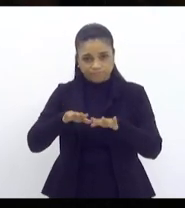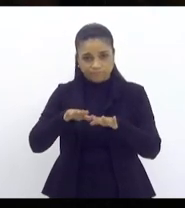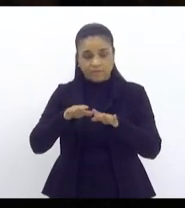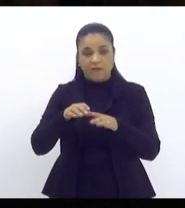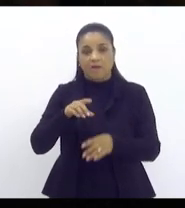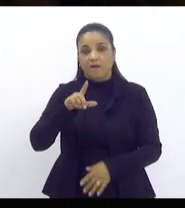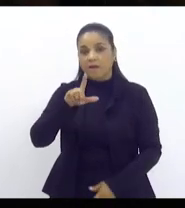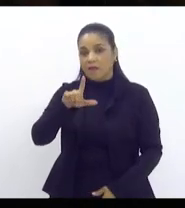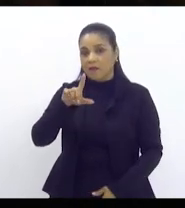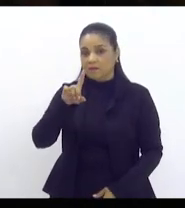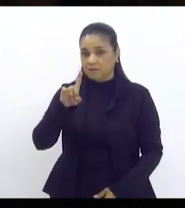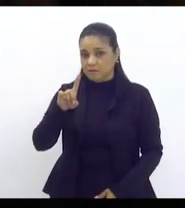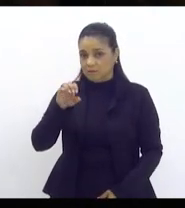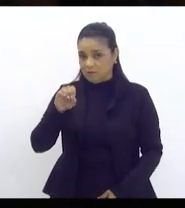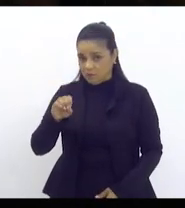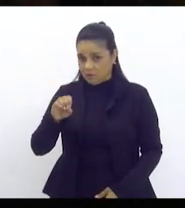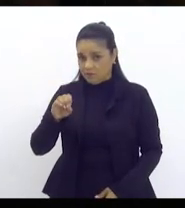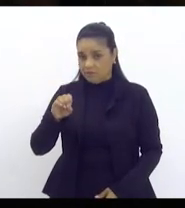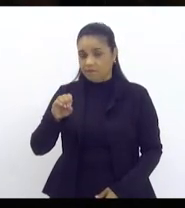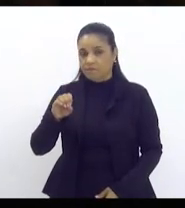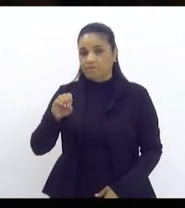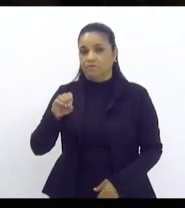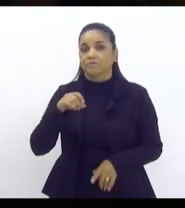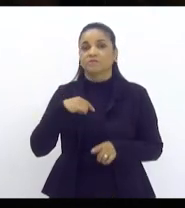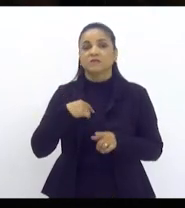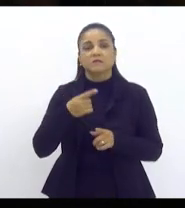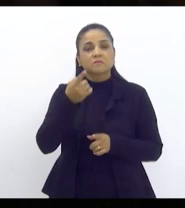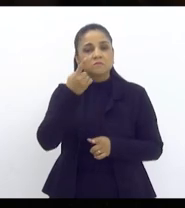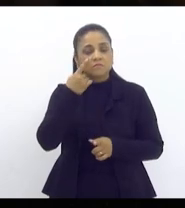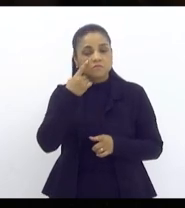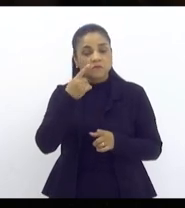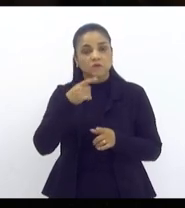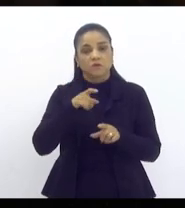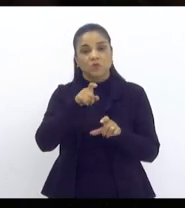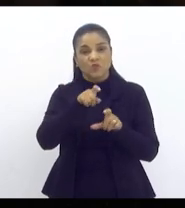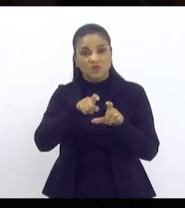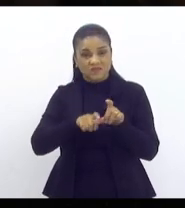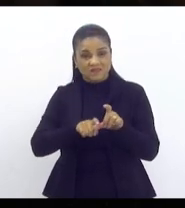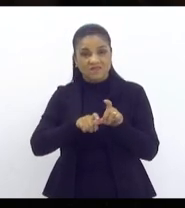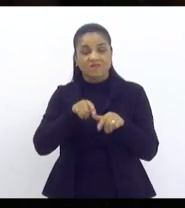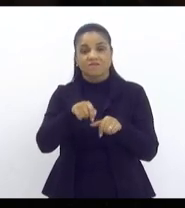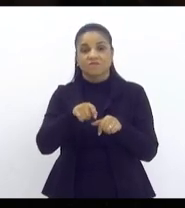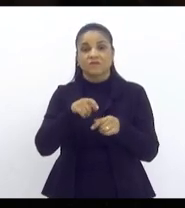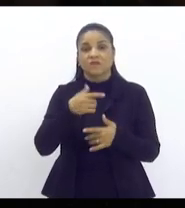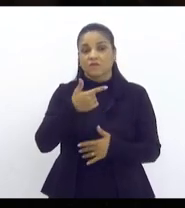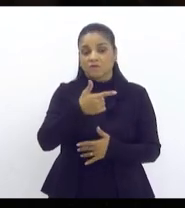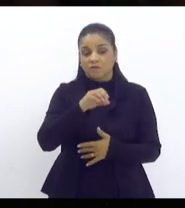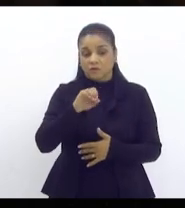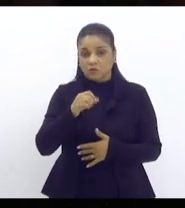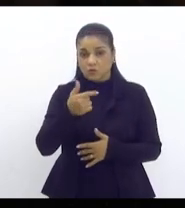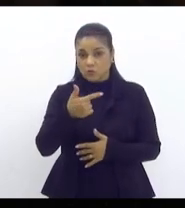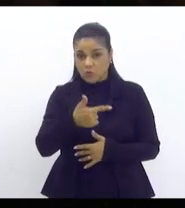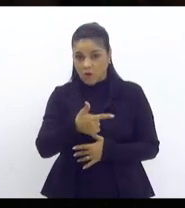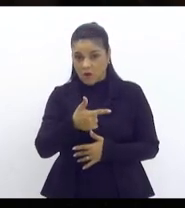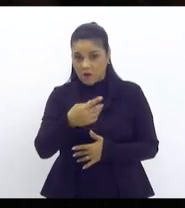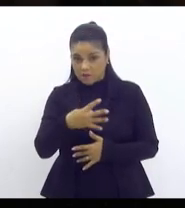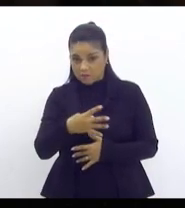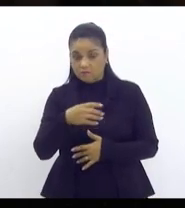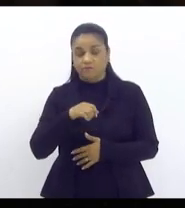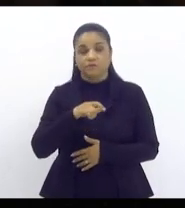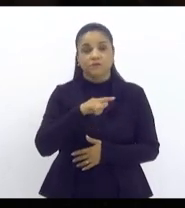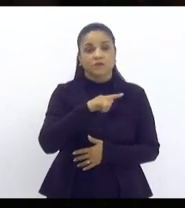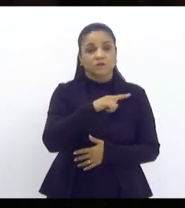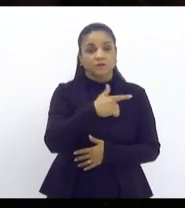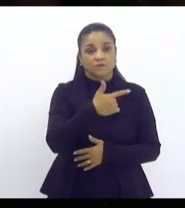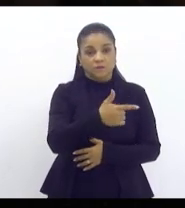LDO, foi previsto déficit para 24, 25 e 26.